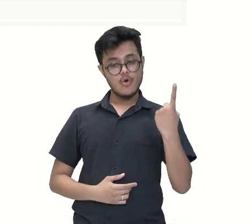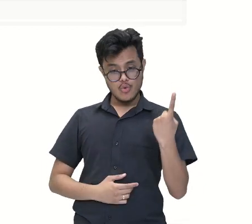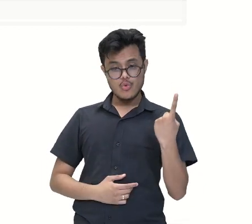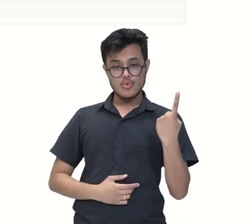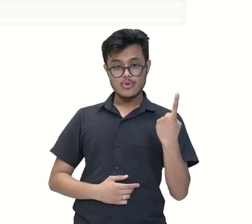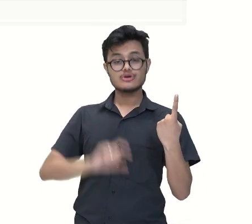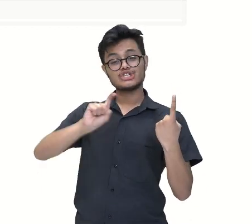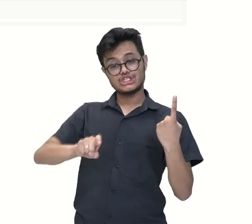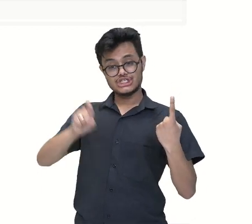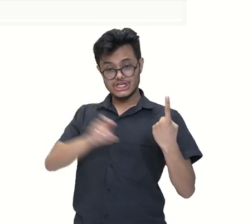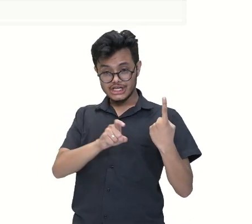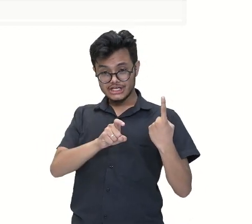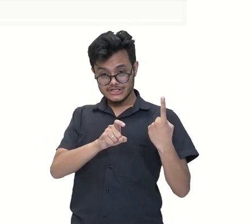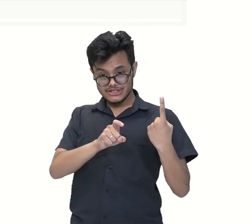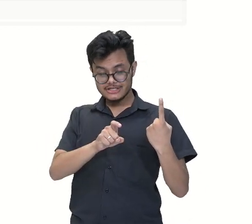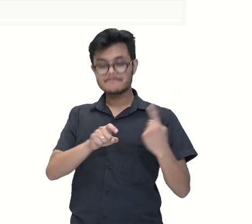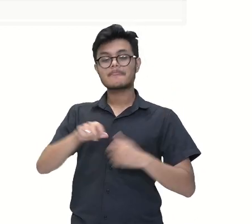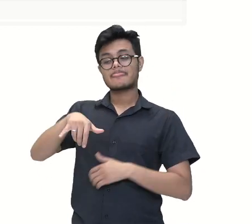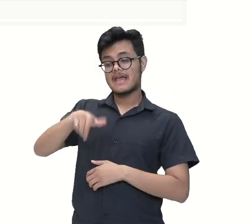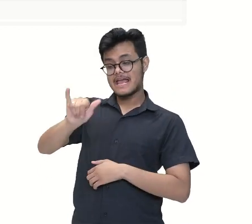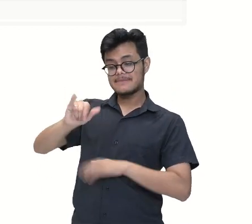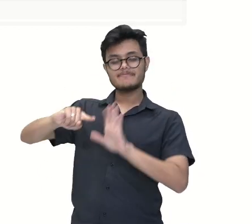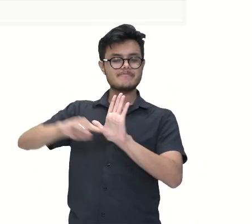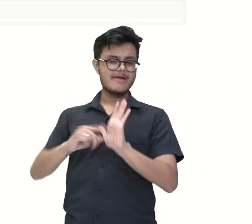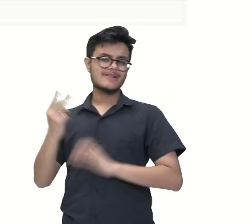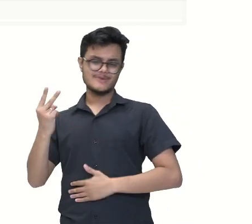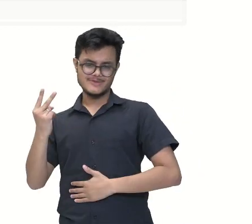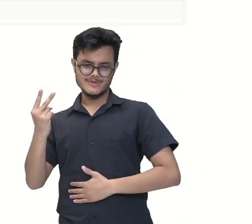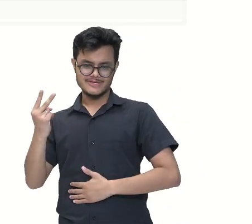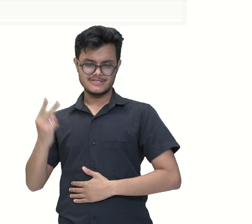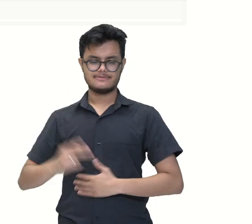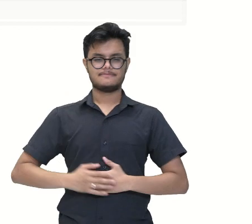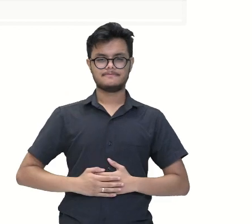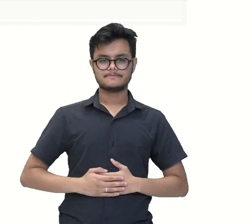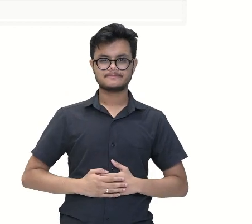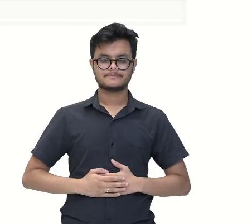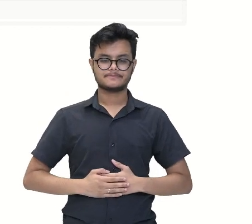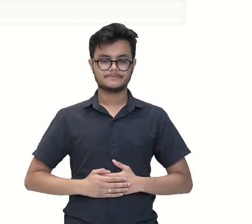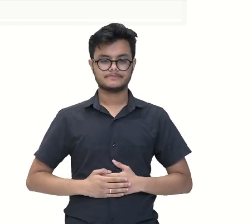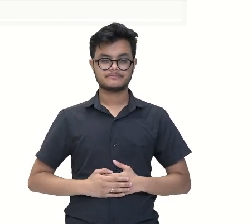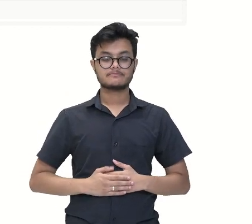menos 2, onde x é igual a 1 e y é igual a menos 2.